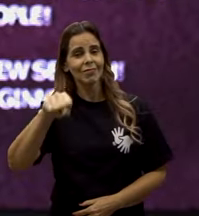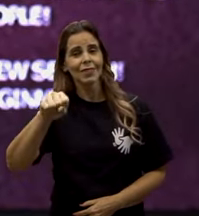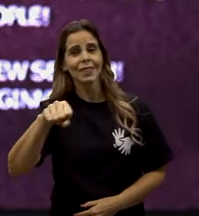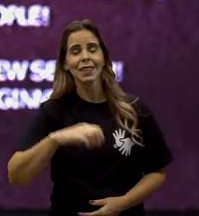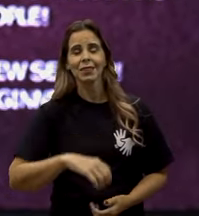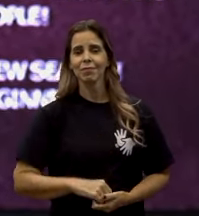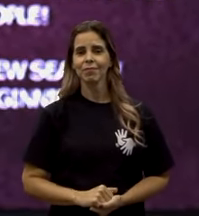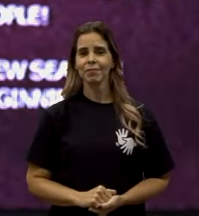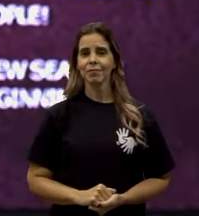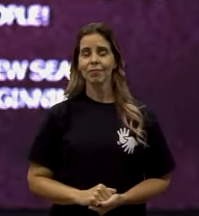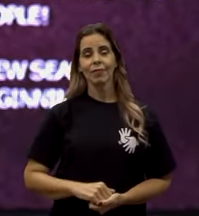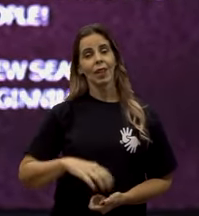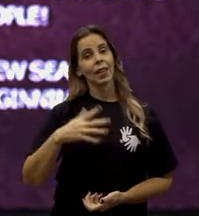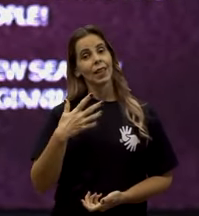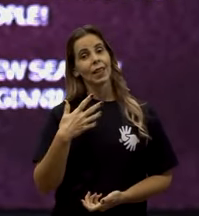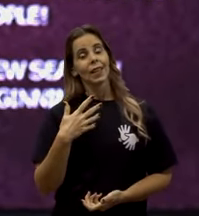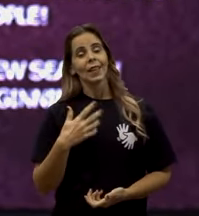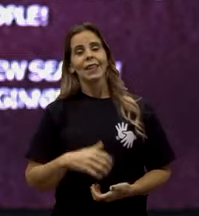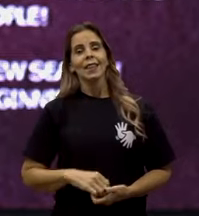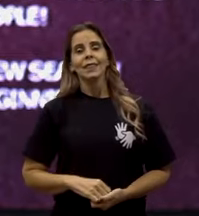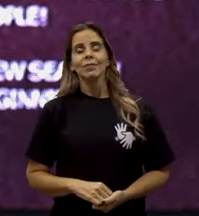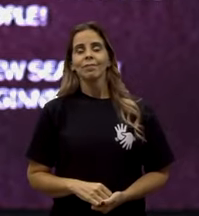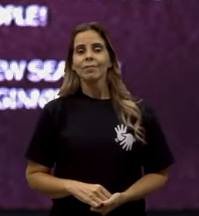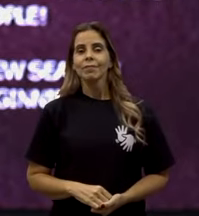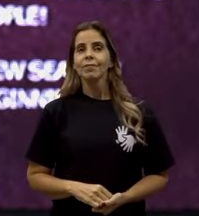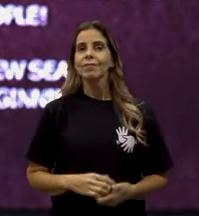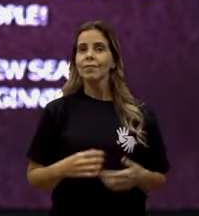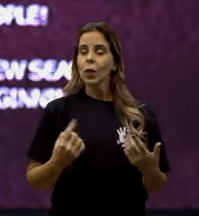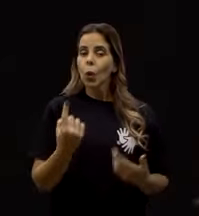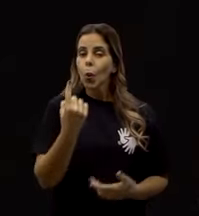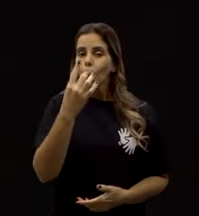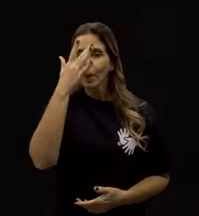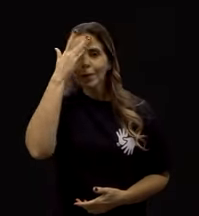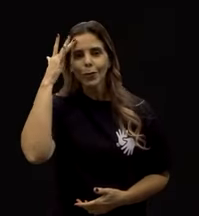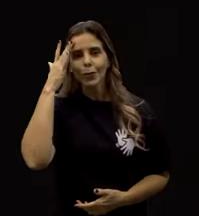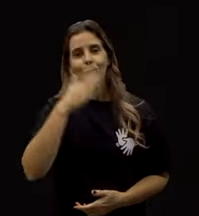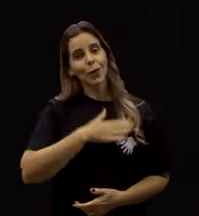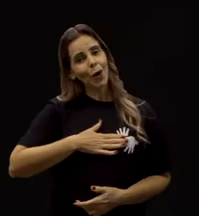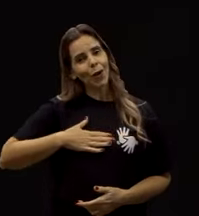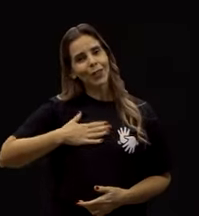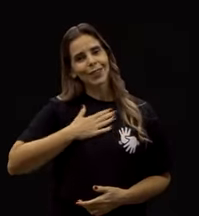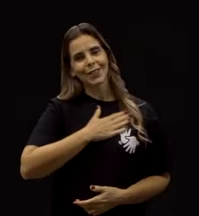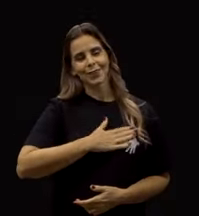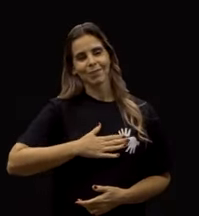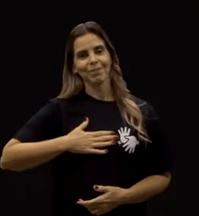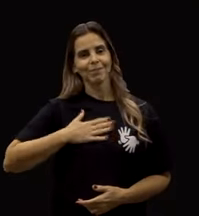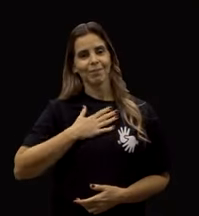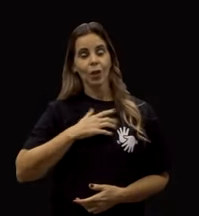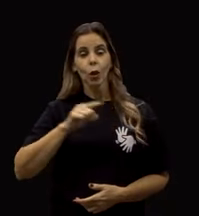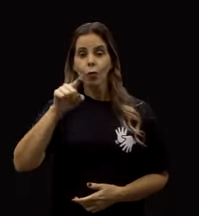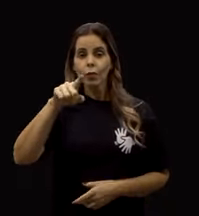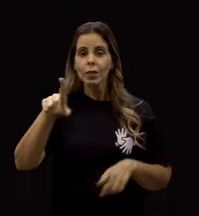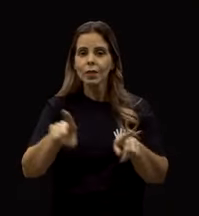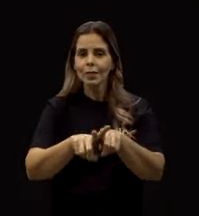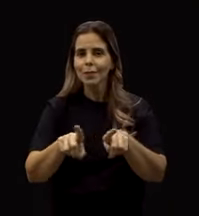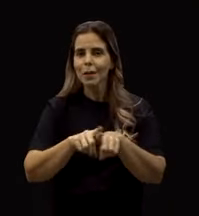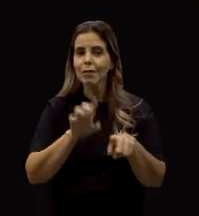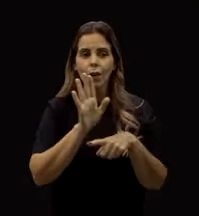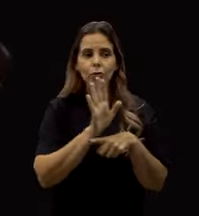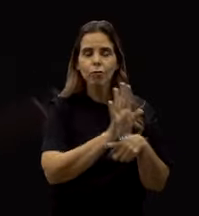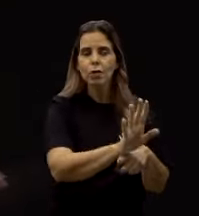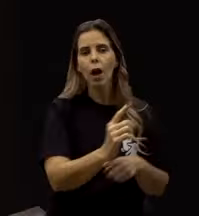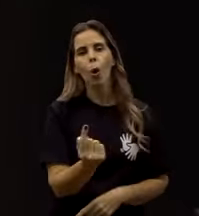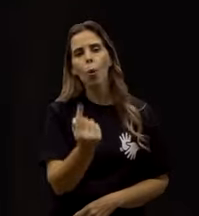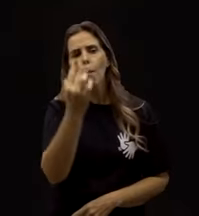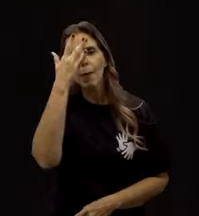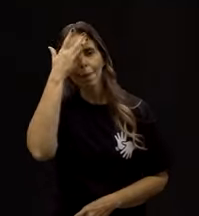não é para todo mundo mas é para alguém vou repetir não é para todo mundo mas é para alguém eu vou pregar para quem tá aqui